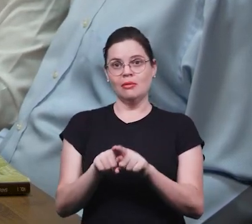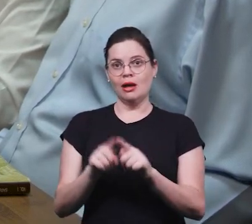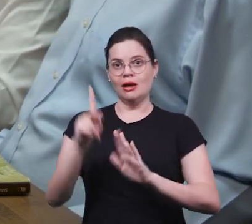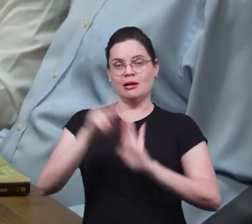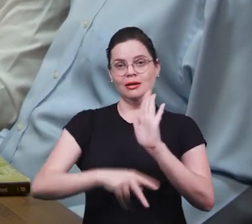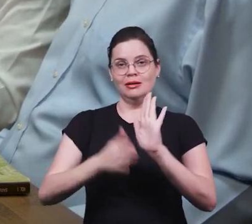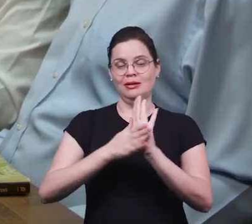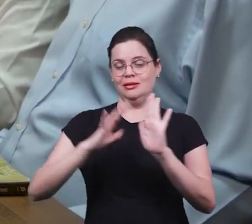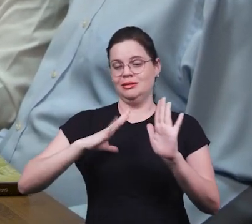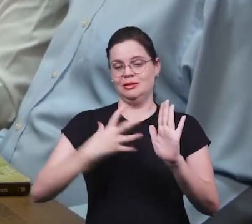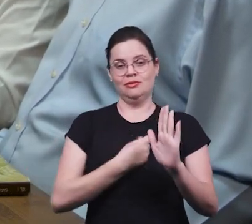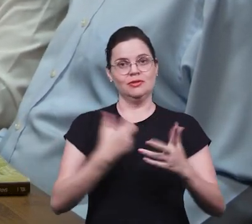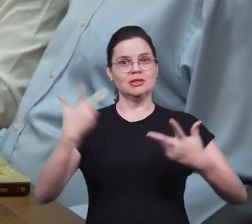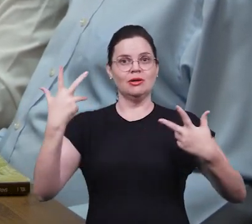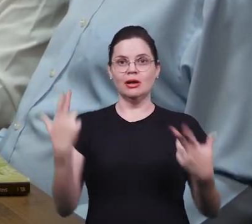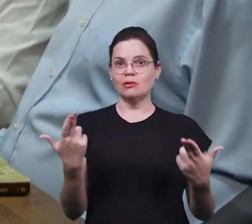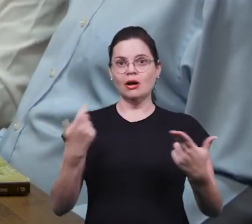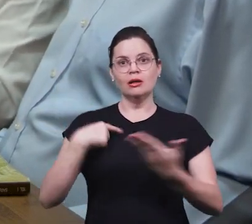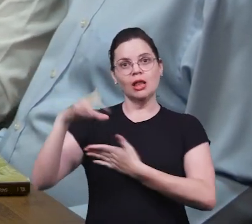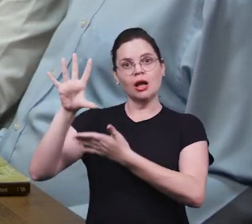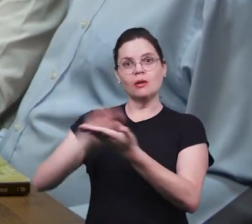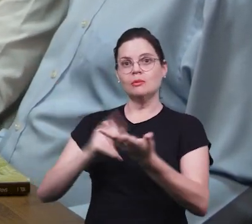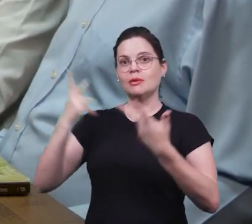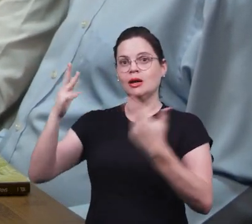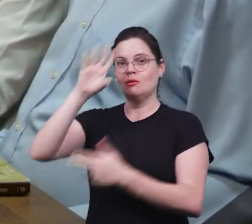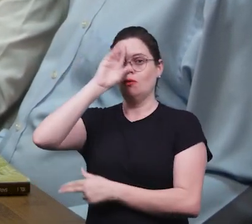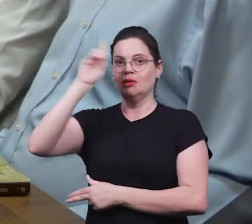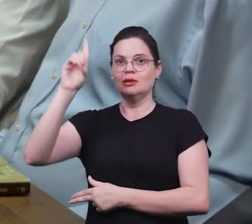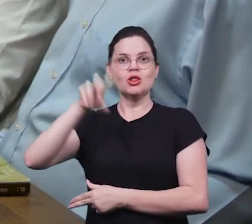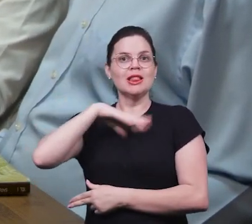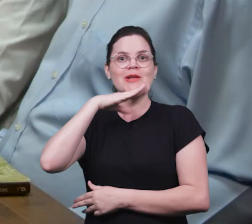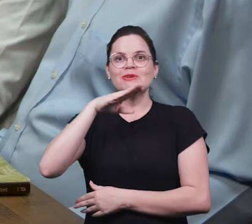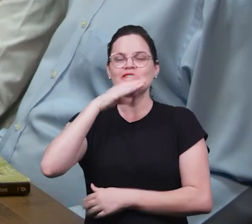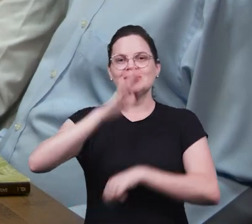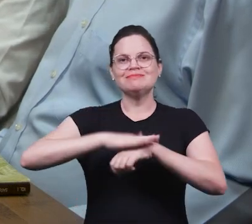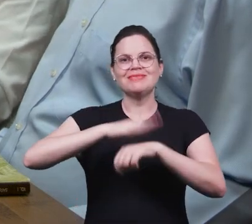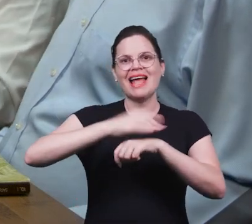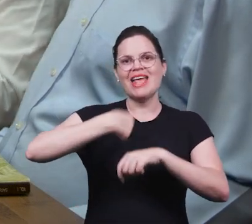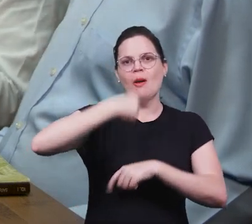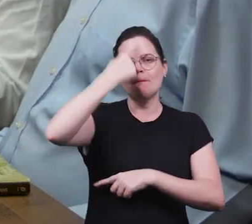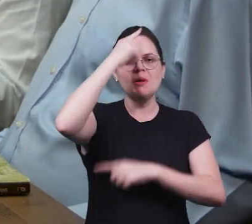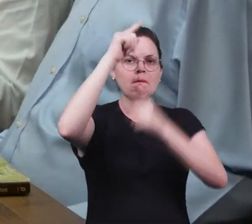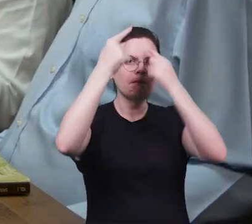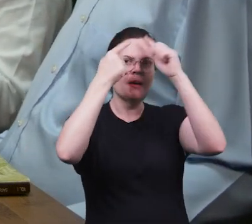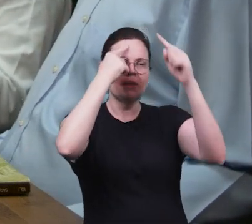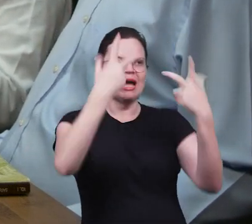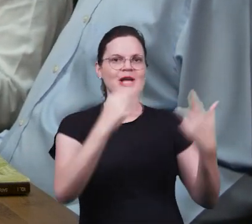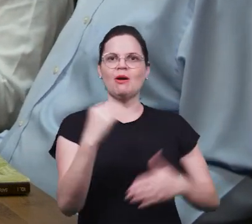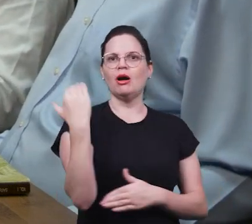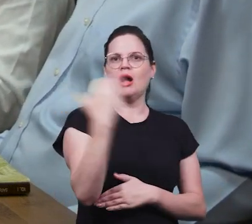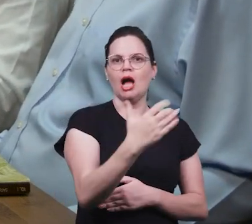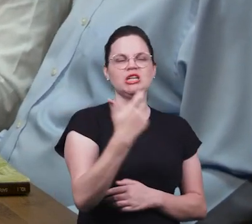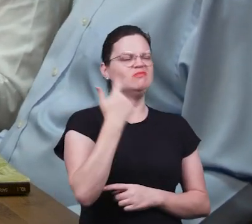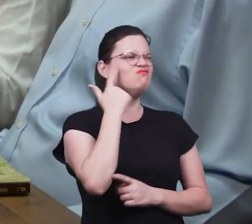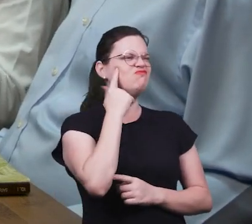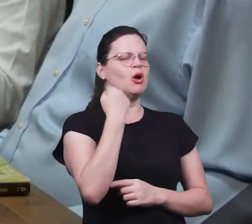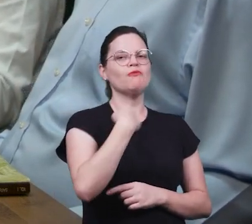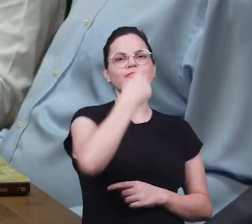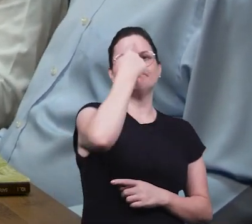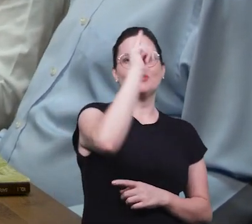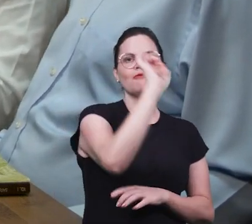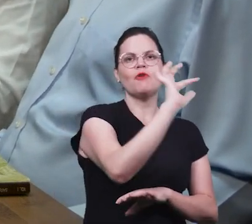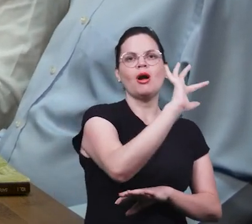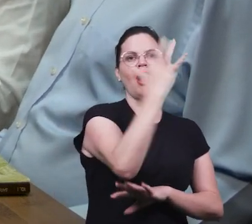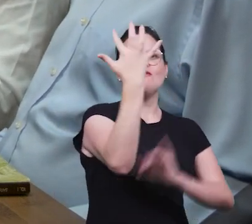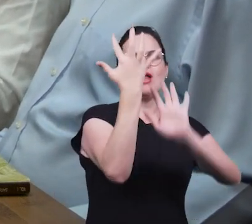eterno. Ou vem de lá ou não é. Deus não vai, não adianta o que eu penso. Se Deus tivesse se adaptar ao que cada homem pensa, o que cada homem